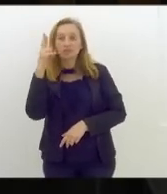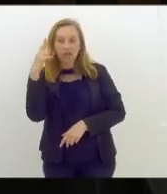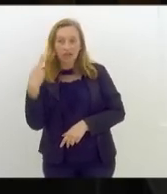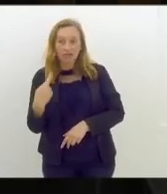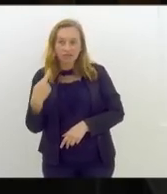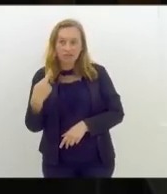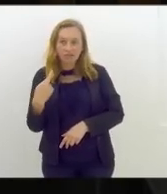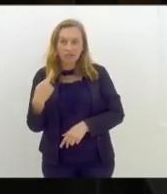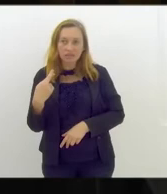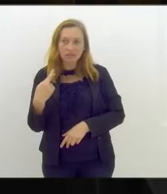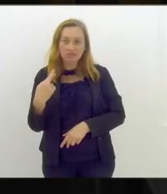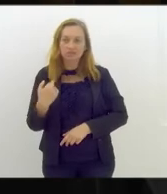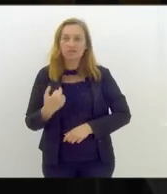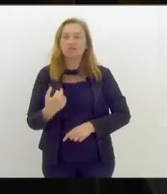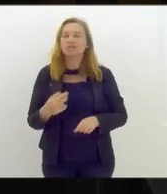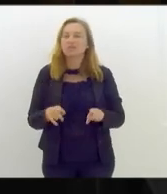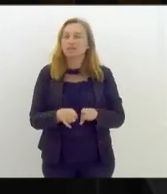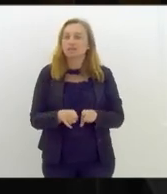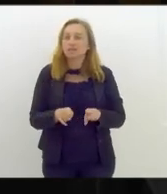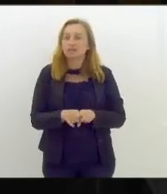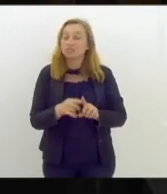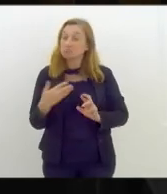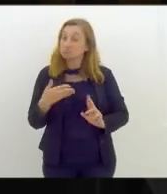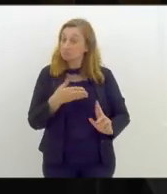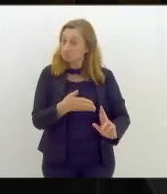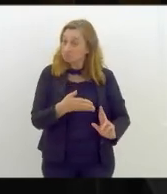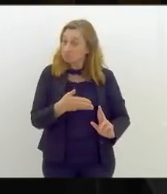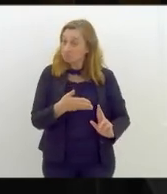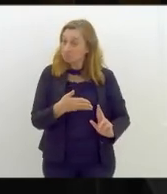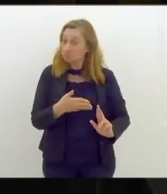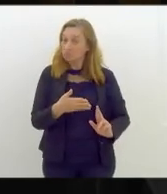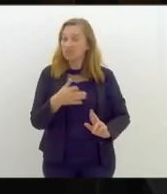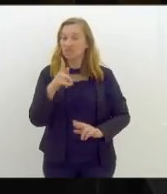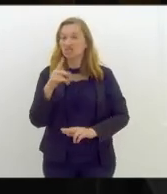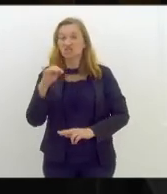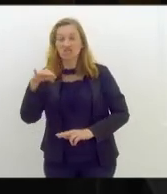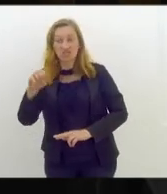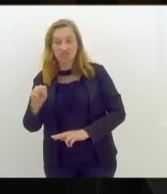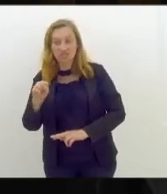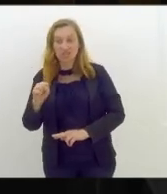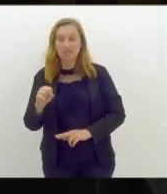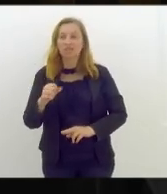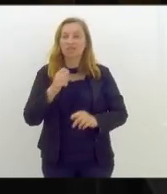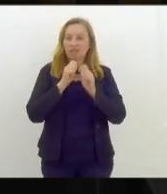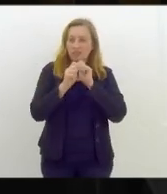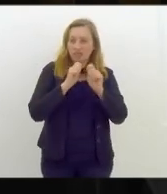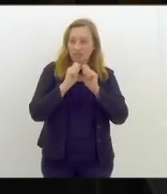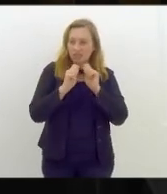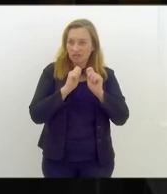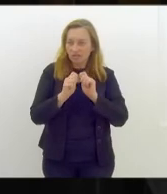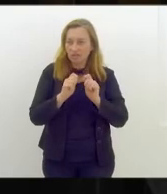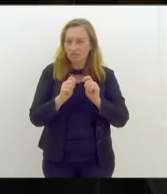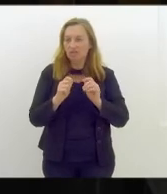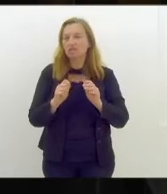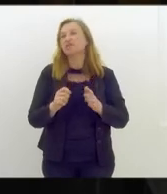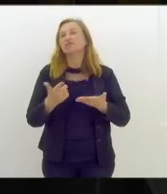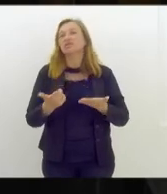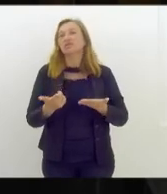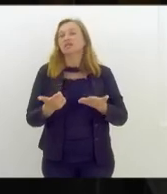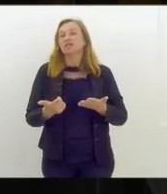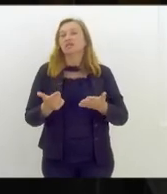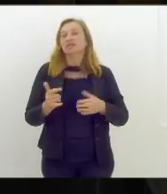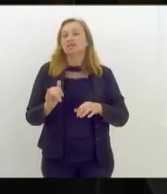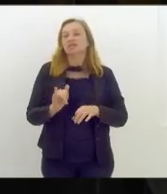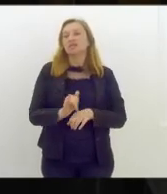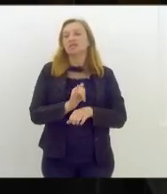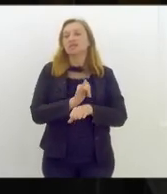Souza, e eu também tenho que fazer uma referência à Geisa Rocha, que é jornalista, secretária-geral do Fórum da Alerj de Desenvolvimento Estratégico